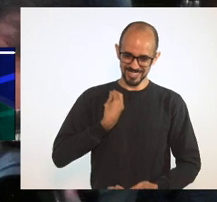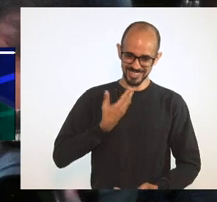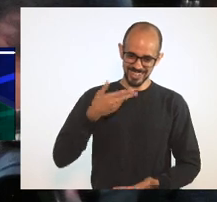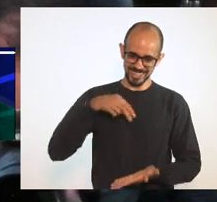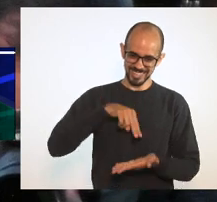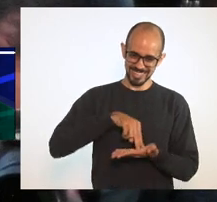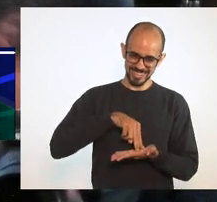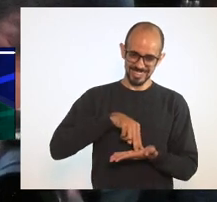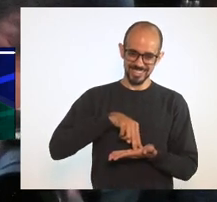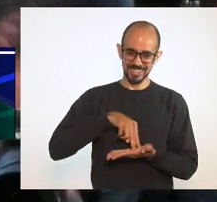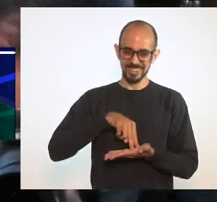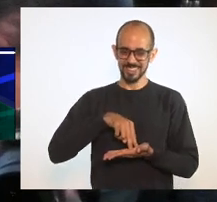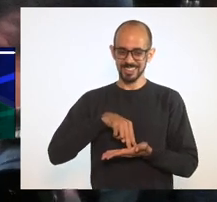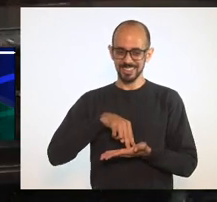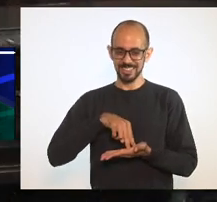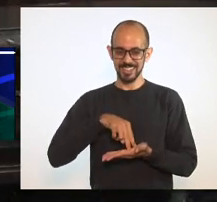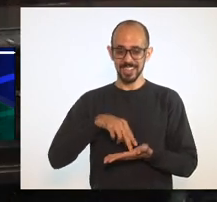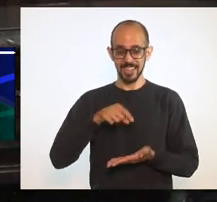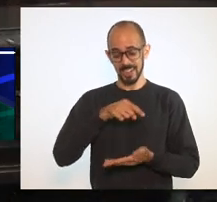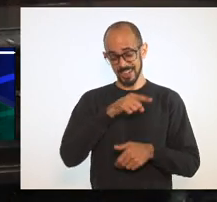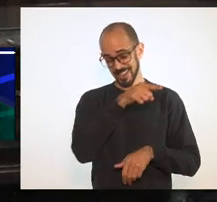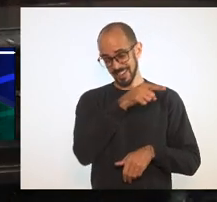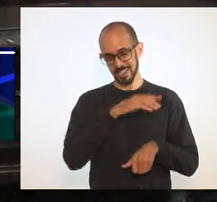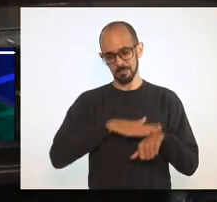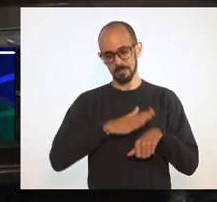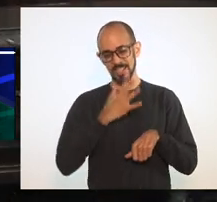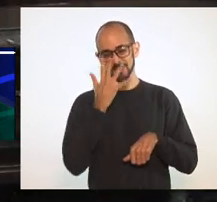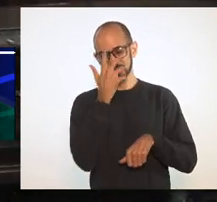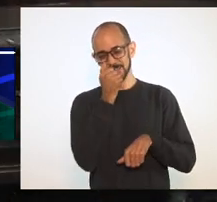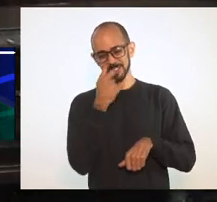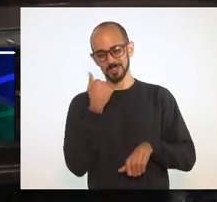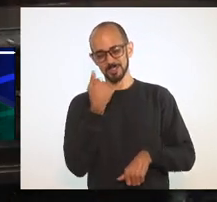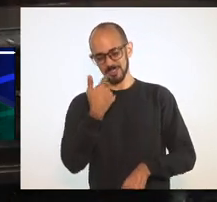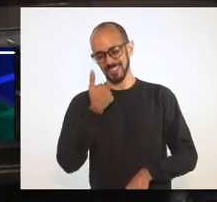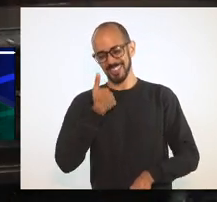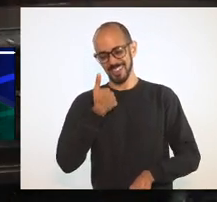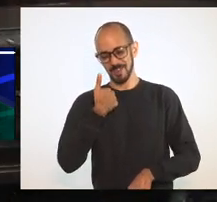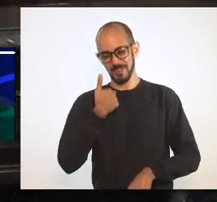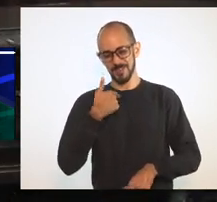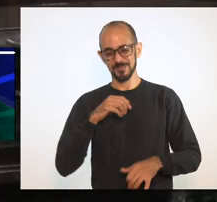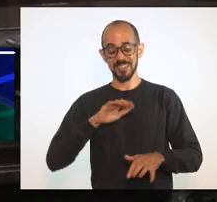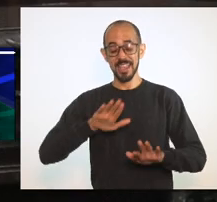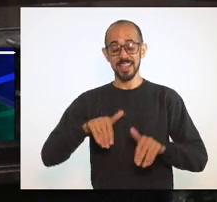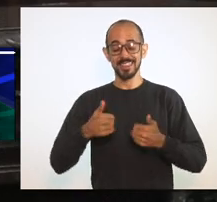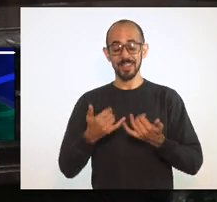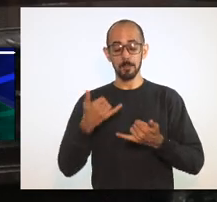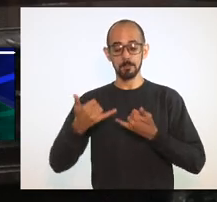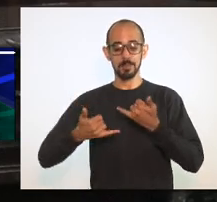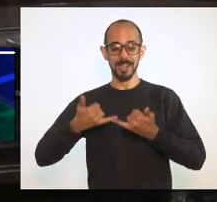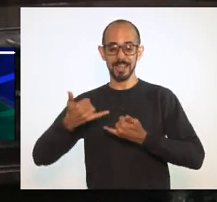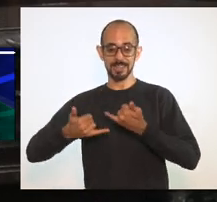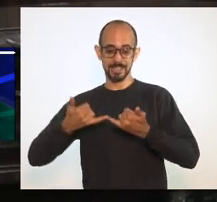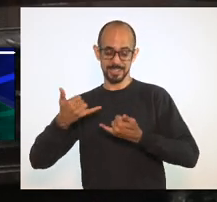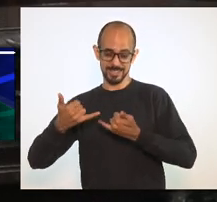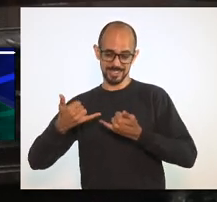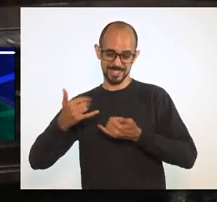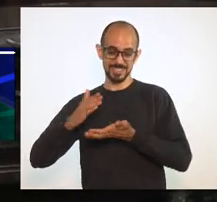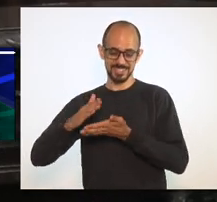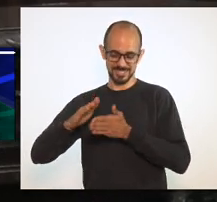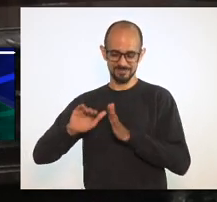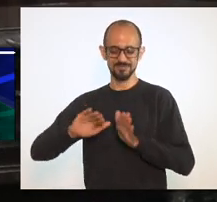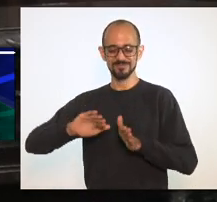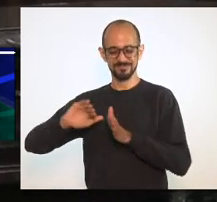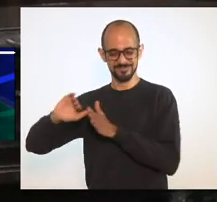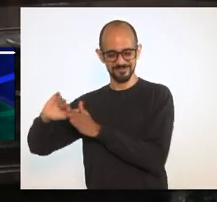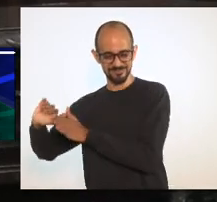Vendo que ele é um pouco, ele é mais bonito do que eu. Mas, brincadeiras à parte, senhor presidente, eu quero dizer da importância em que Vossa